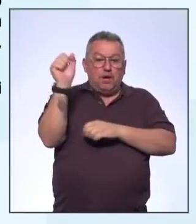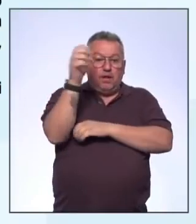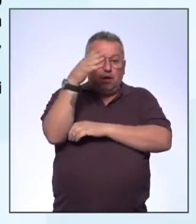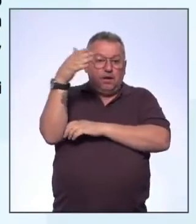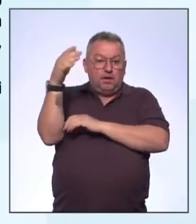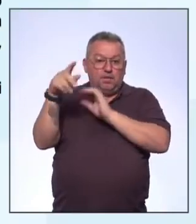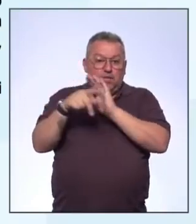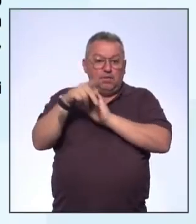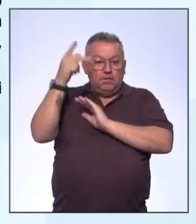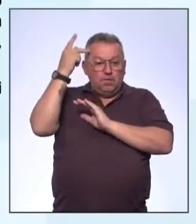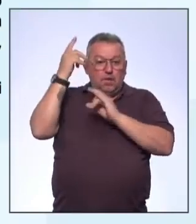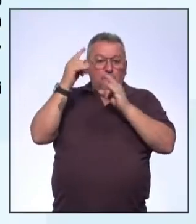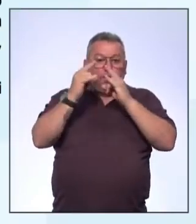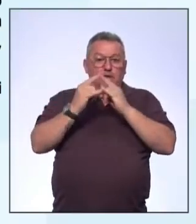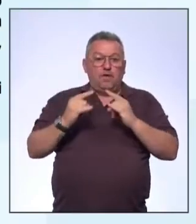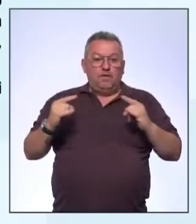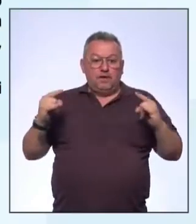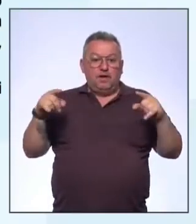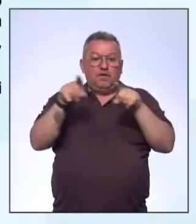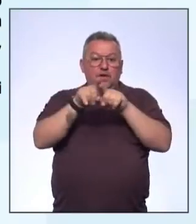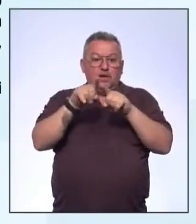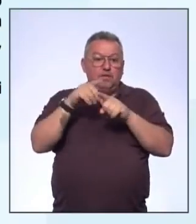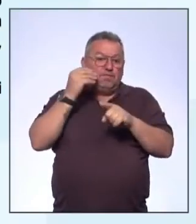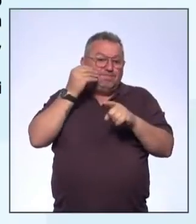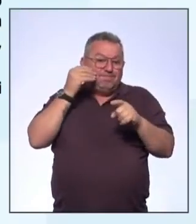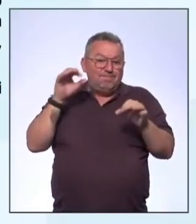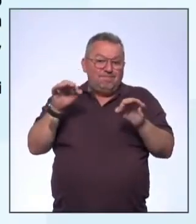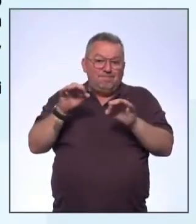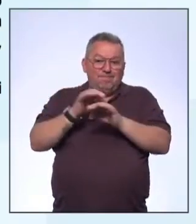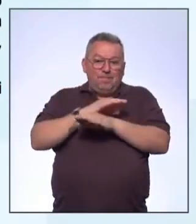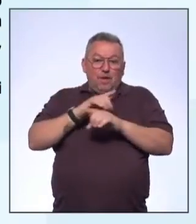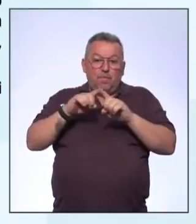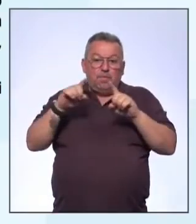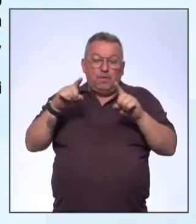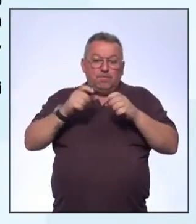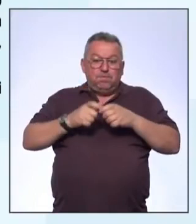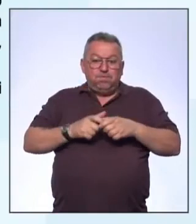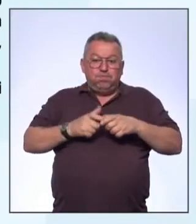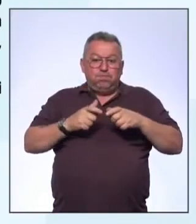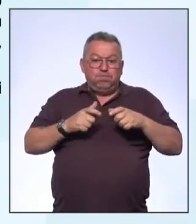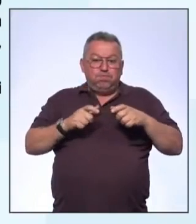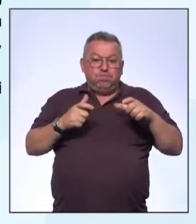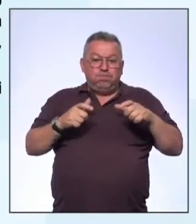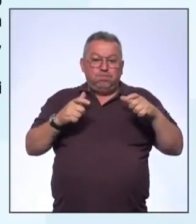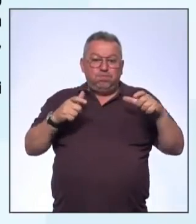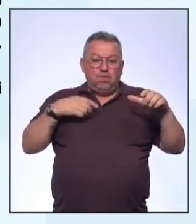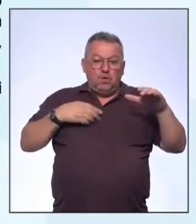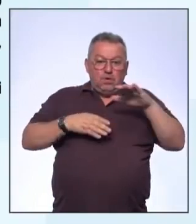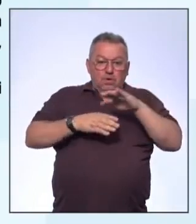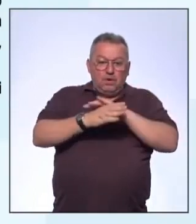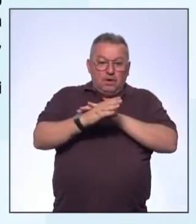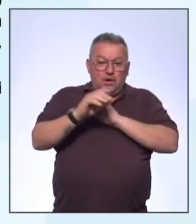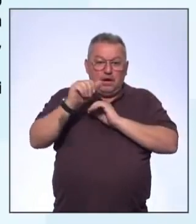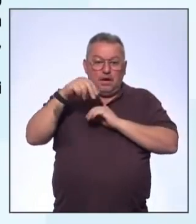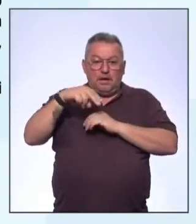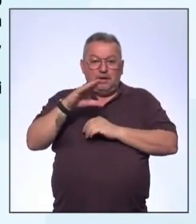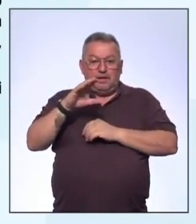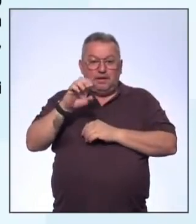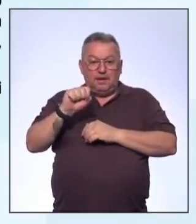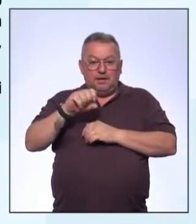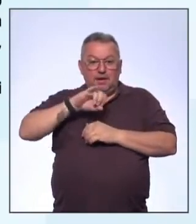de São Vicente tentaram acabar com a revolta, mas esta expandiu-se com a entrada dos povos